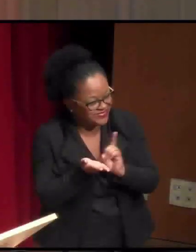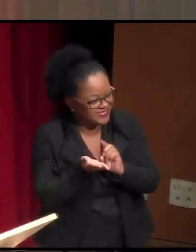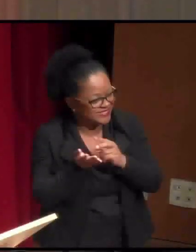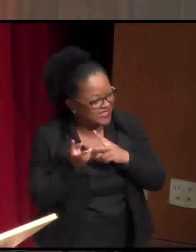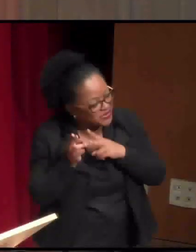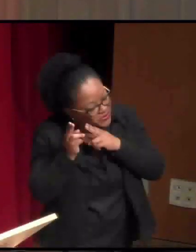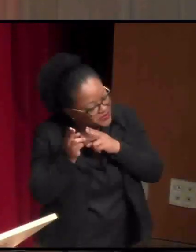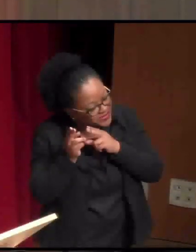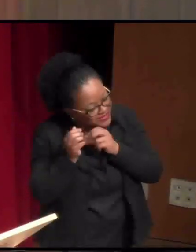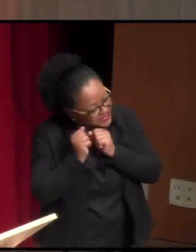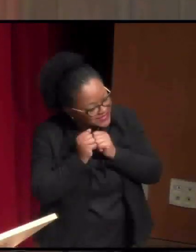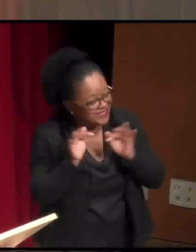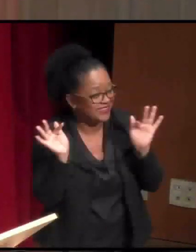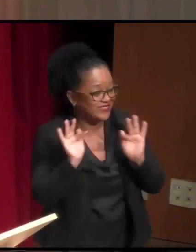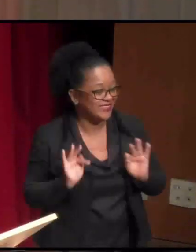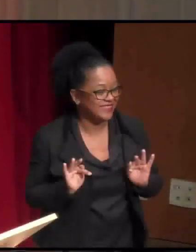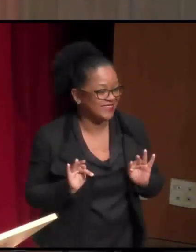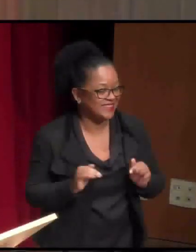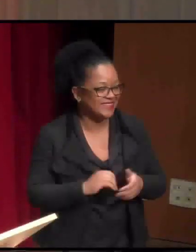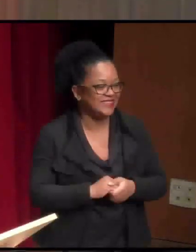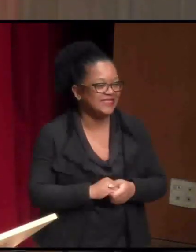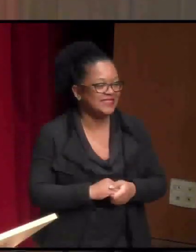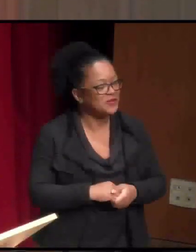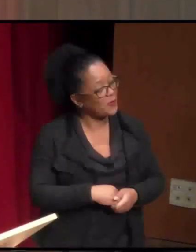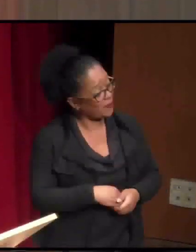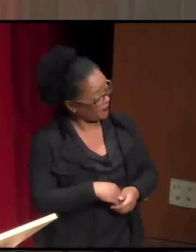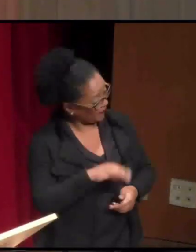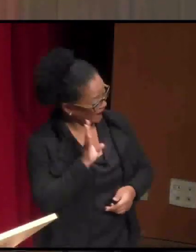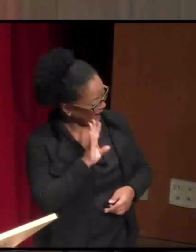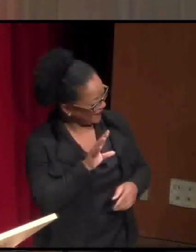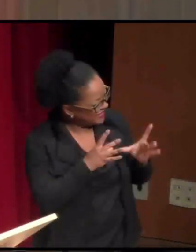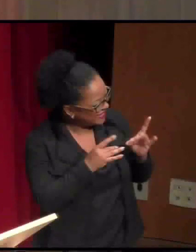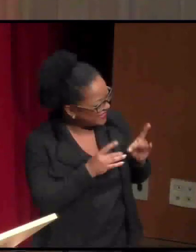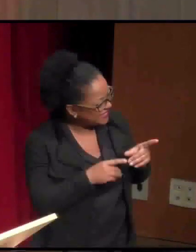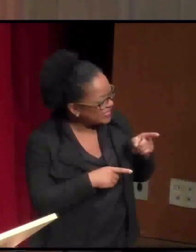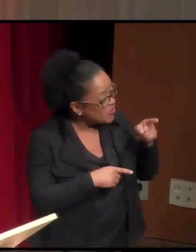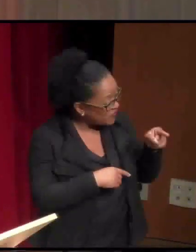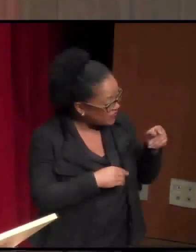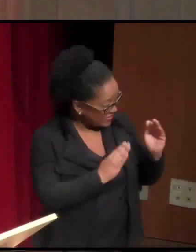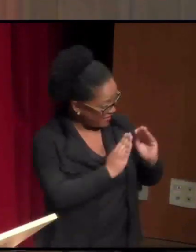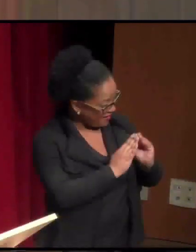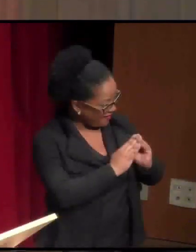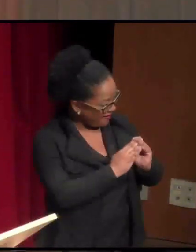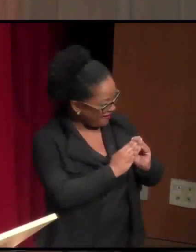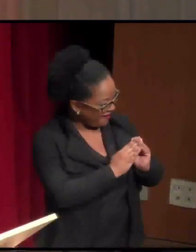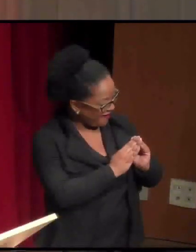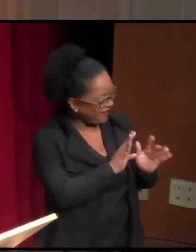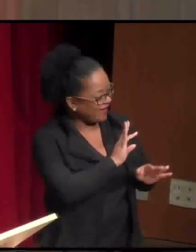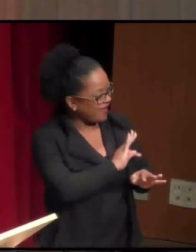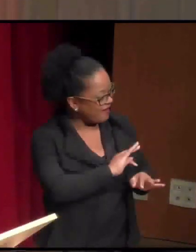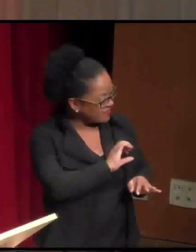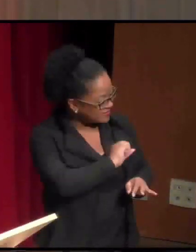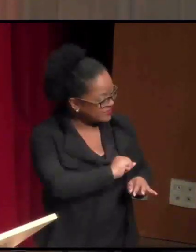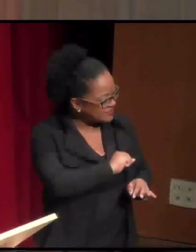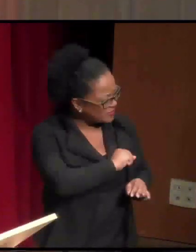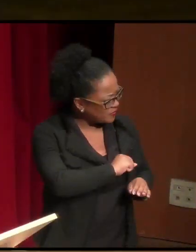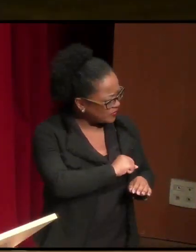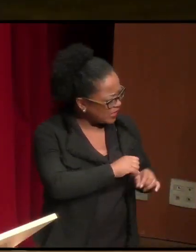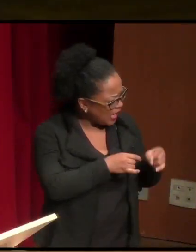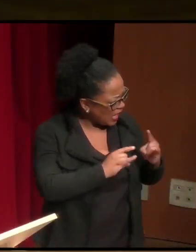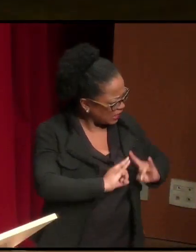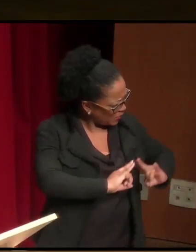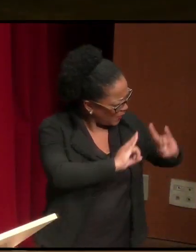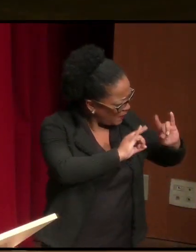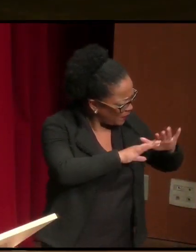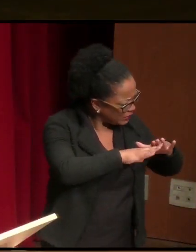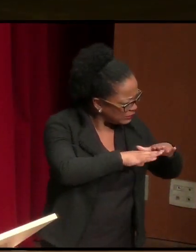acho sensacional nessa história, cara. Porque diz assim pra gente: você morava no seminário. Gente, eu morava. E era um big apartamento, 3 quartos, sala, não, né? Como é